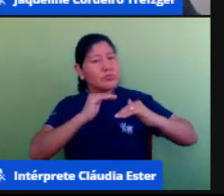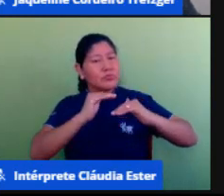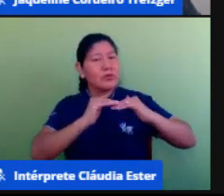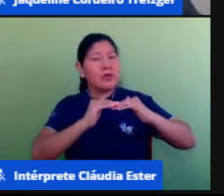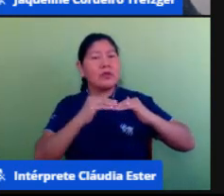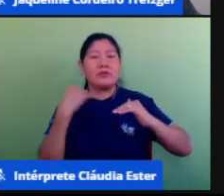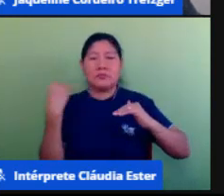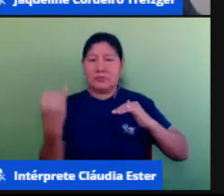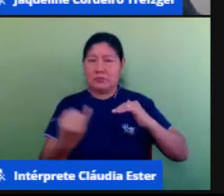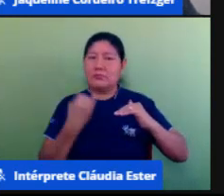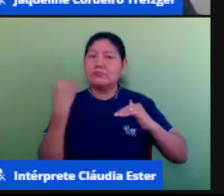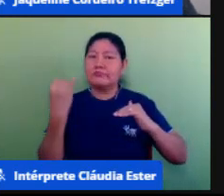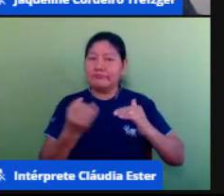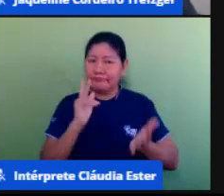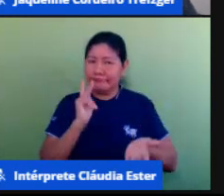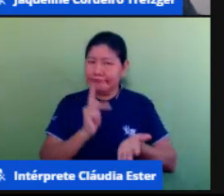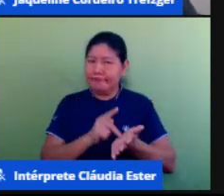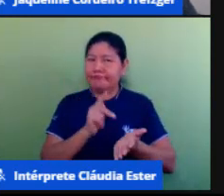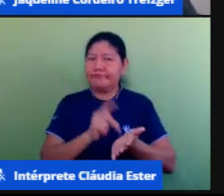muito importante.